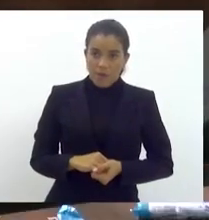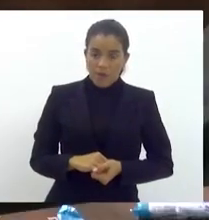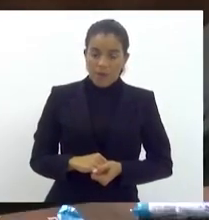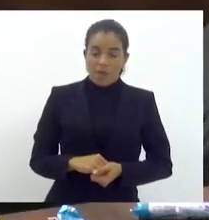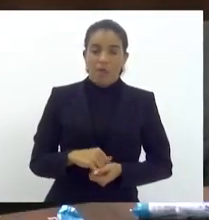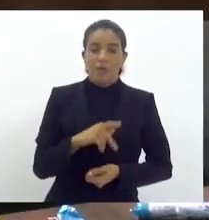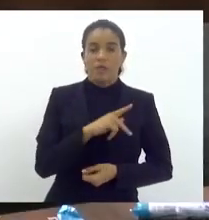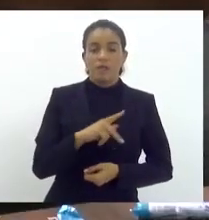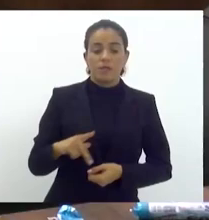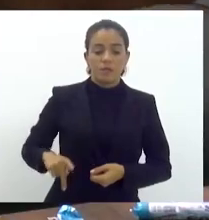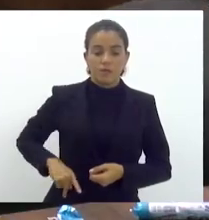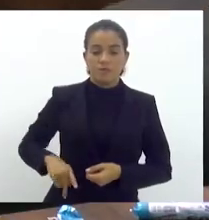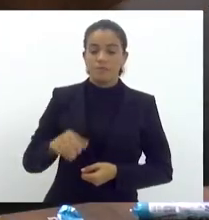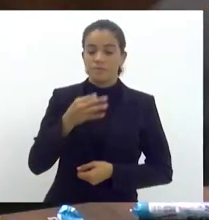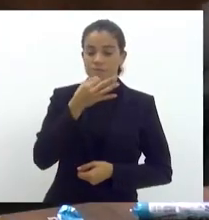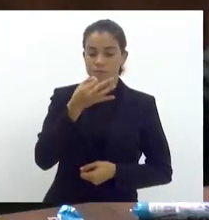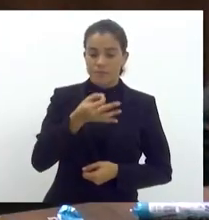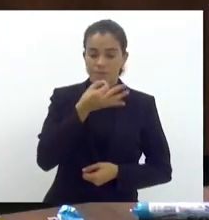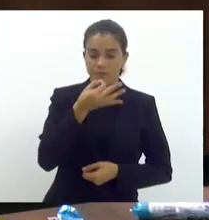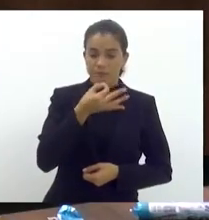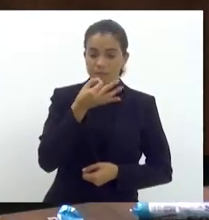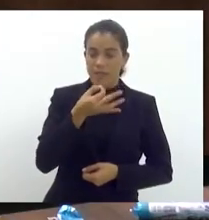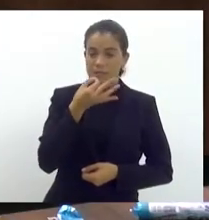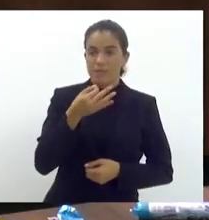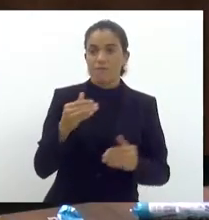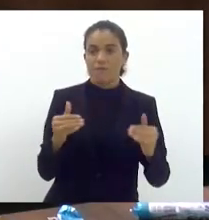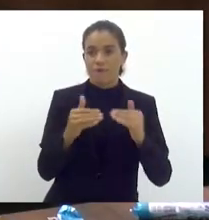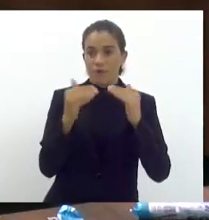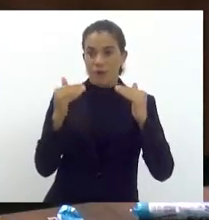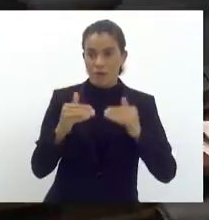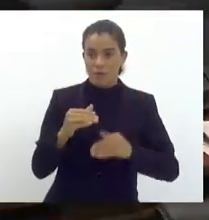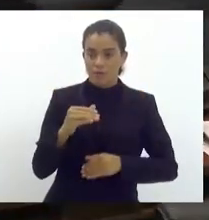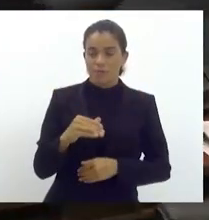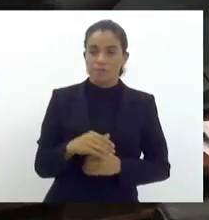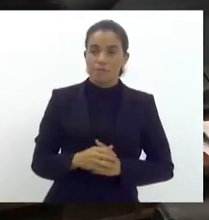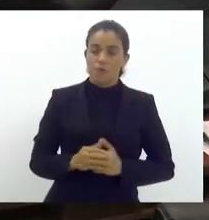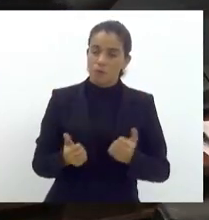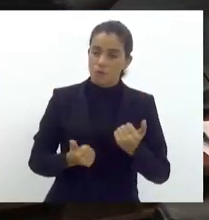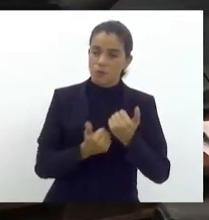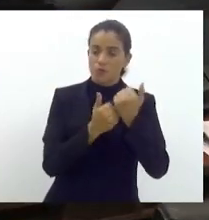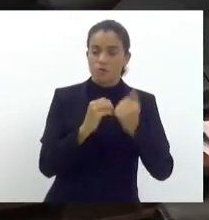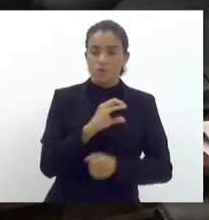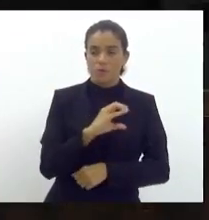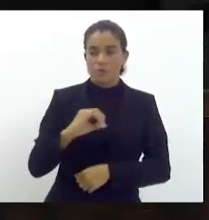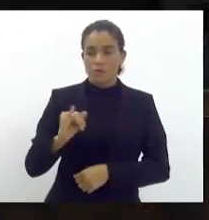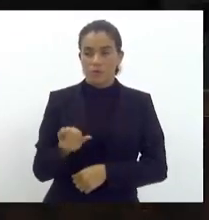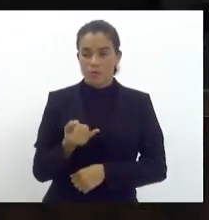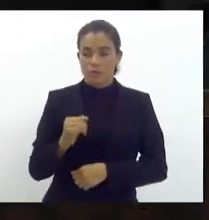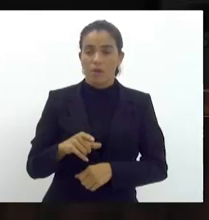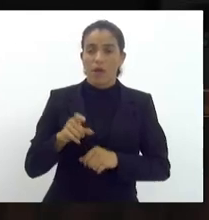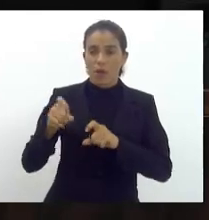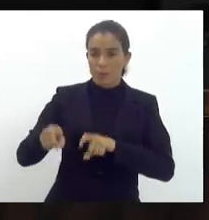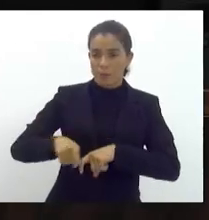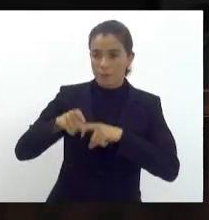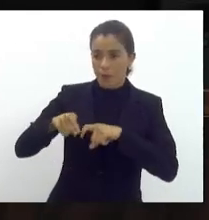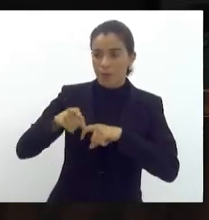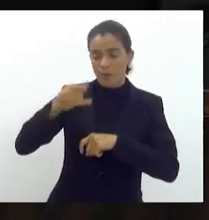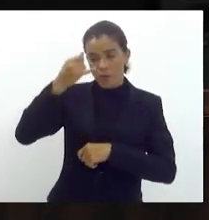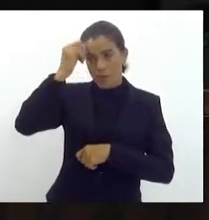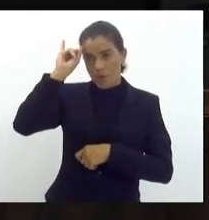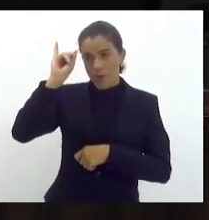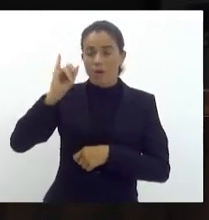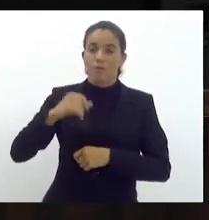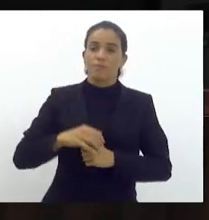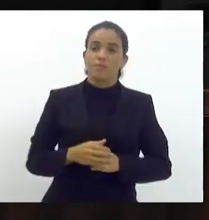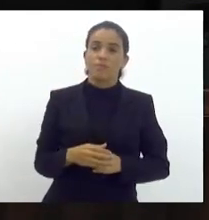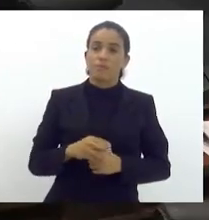Presidente parecer favorável com substitutivo dessa ccj Muito obrigado Deputado pela comissão de Agricultura e Pecuária Deputado